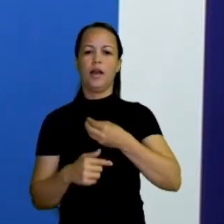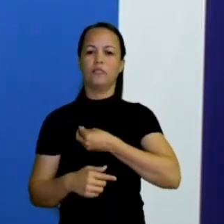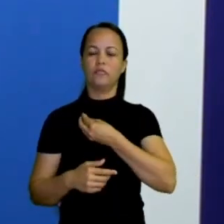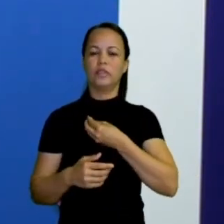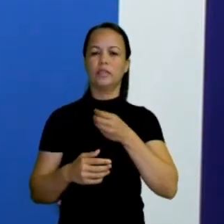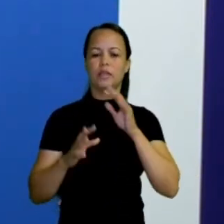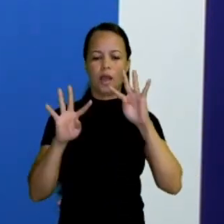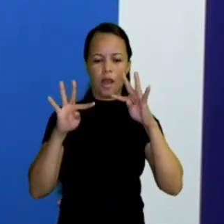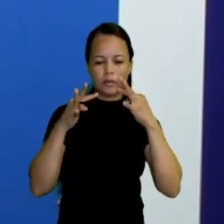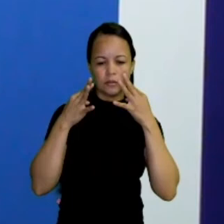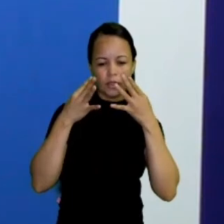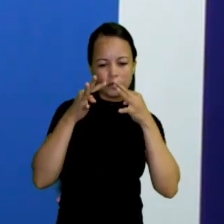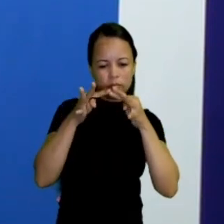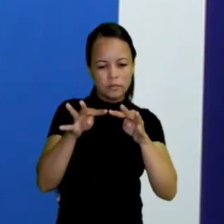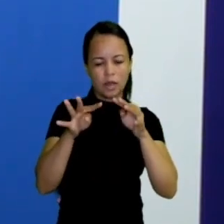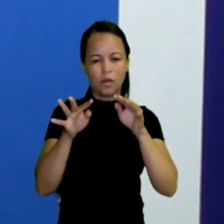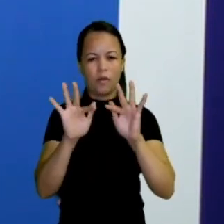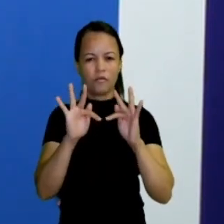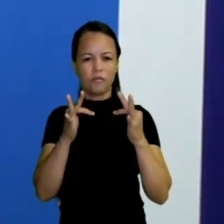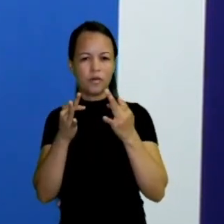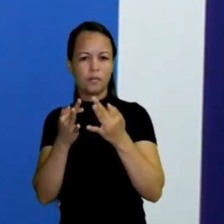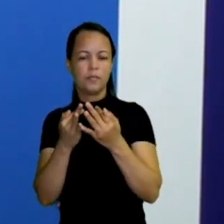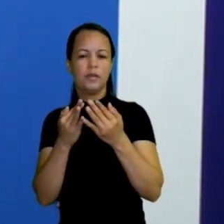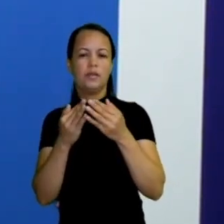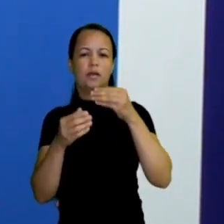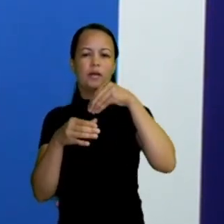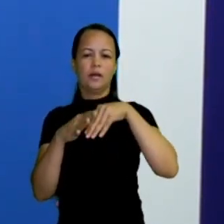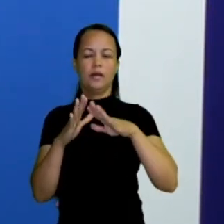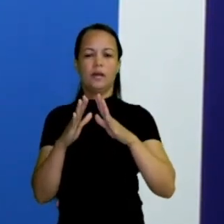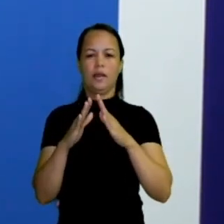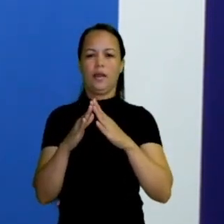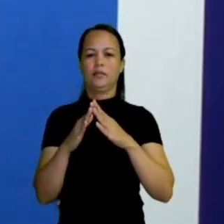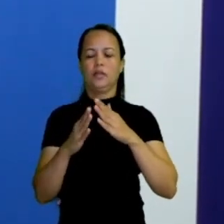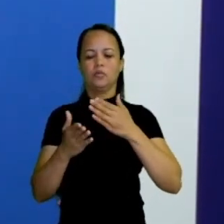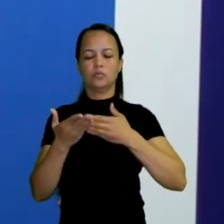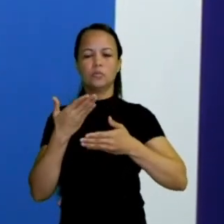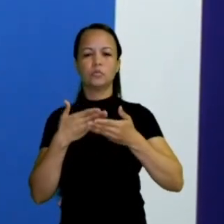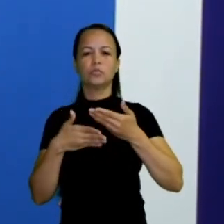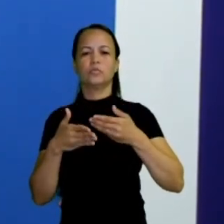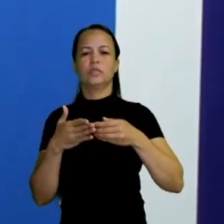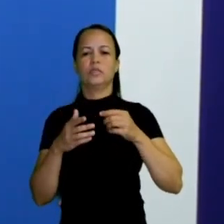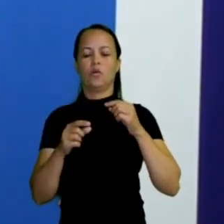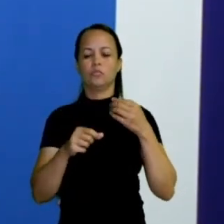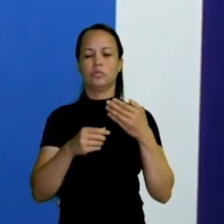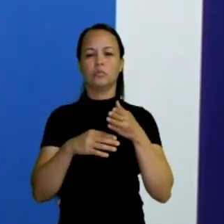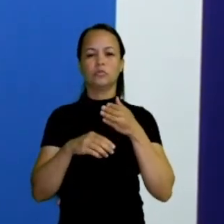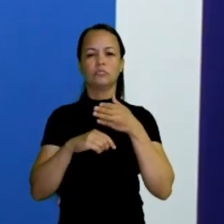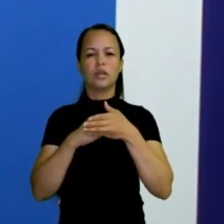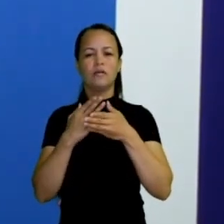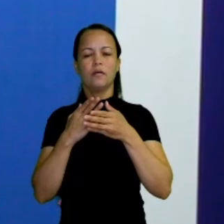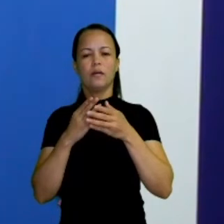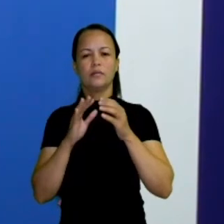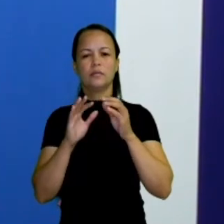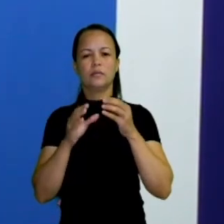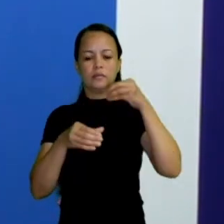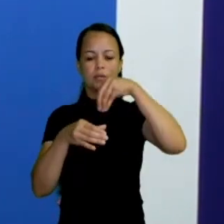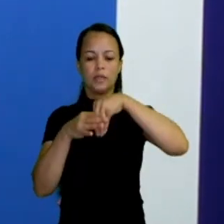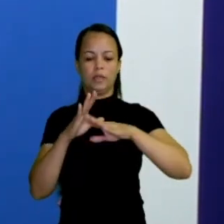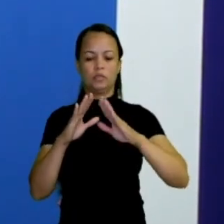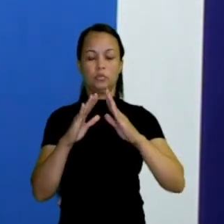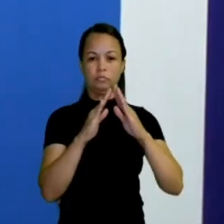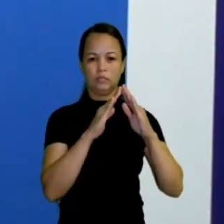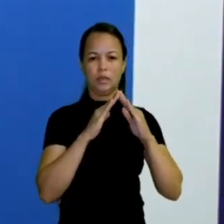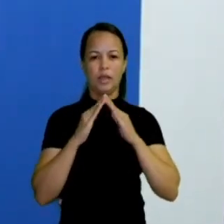nossa casa. Então, são conceitos que a gente está sempre tentando levar para dentro das residências. Por quê? Esse é o nosso momento de contato e